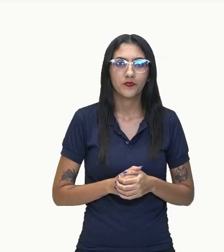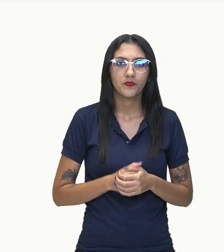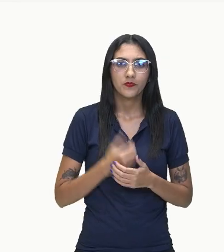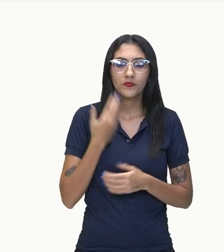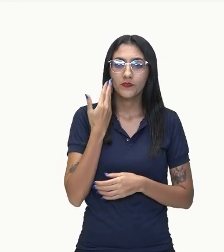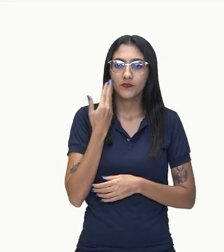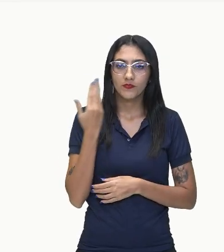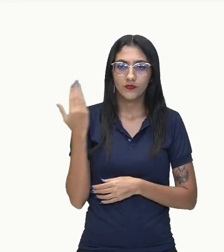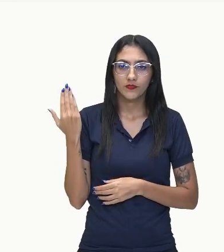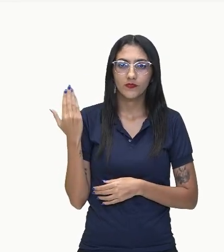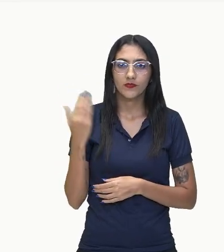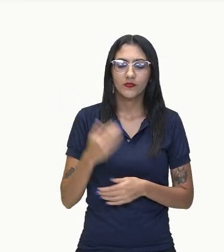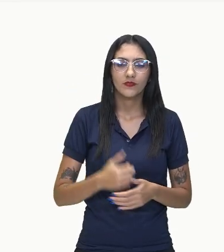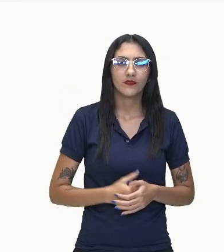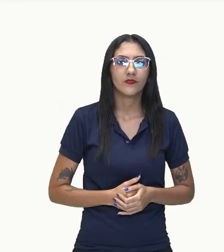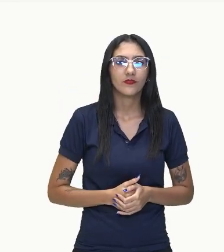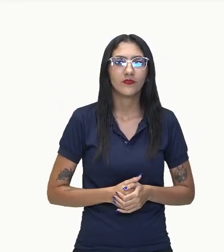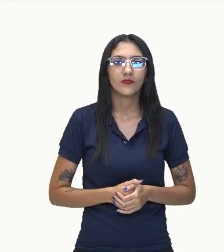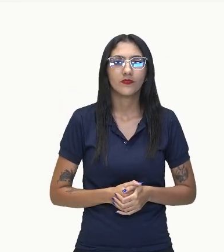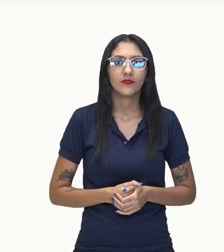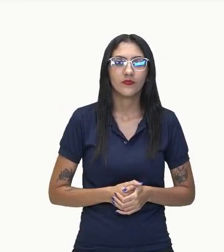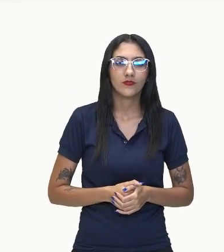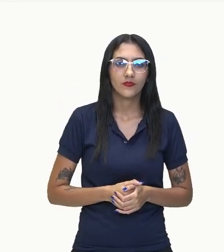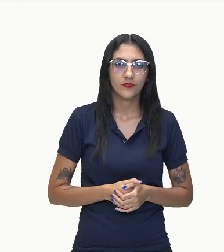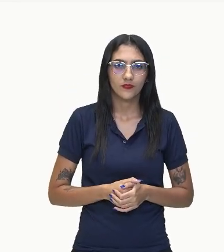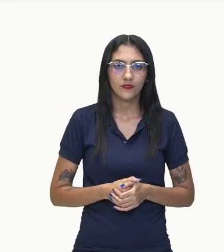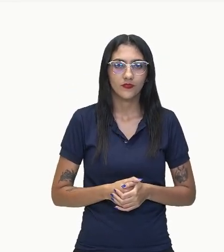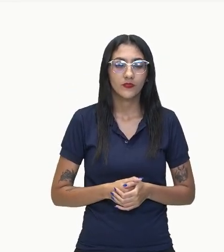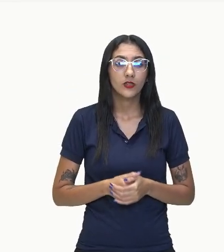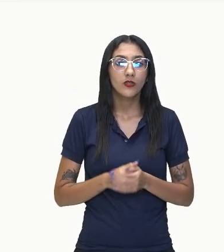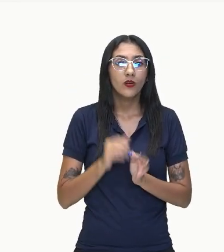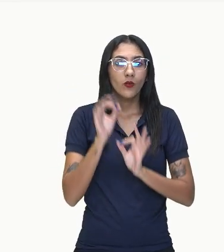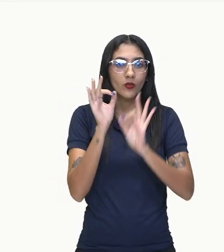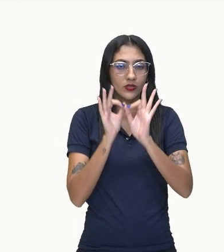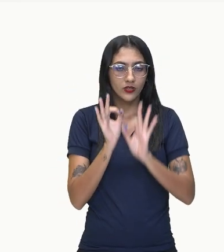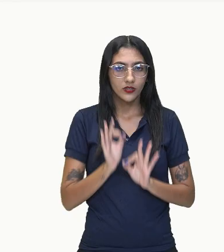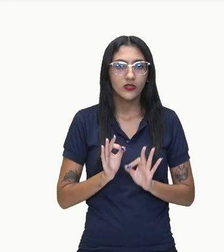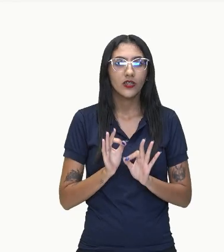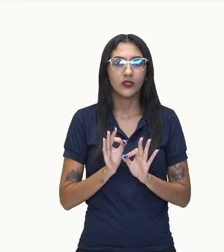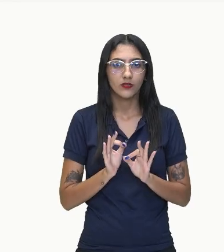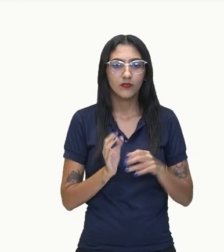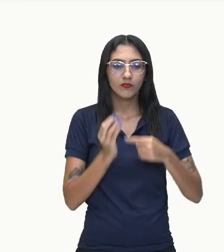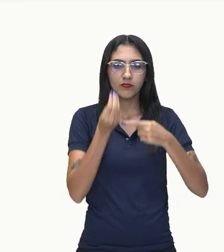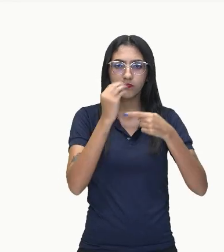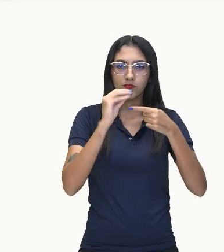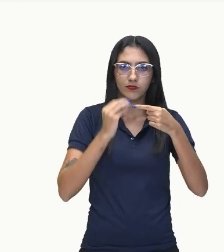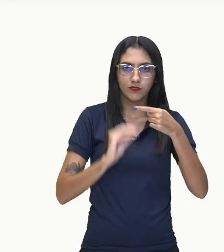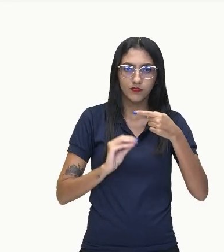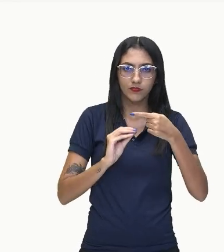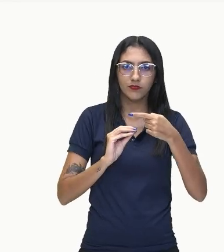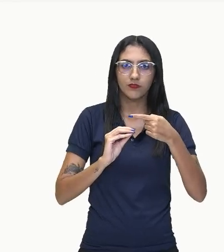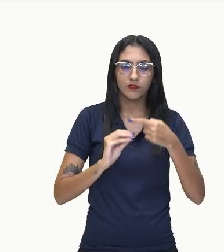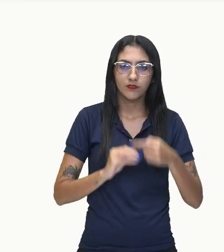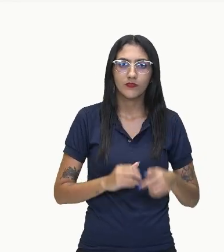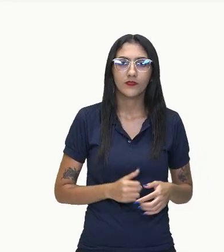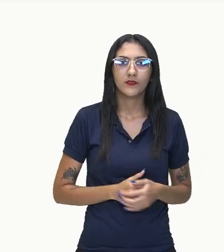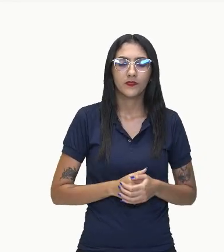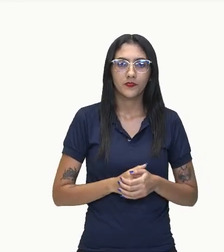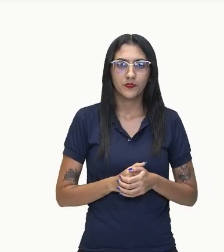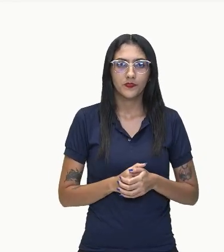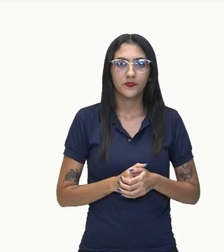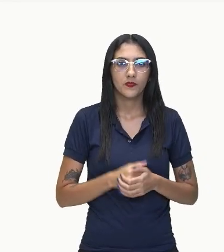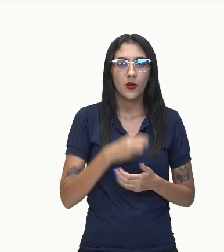é o próprio 4. Resolvendo aqui, tiramos o MMC